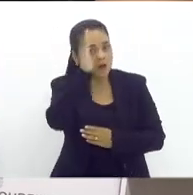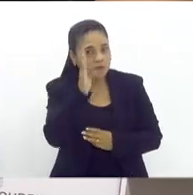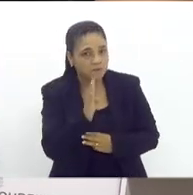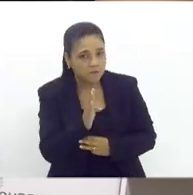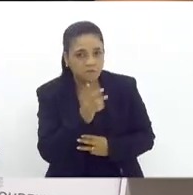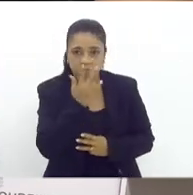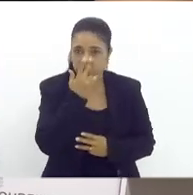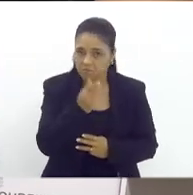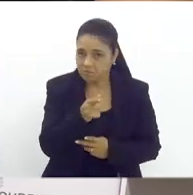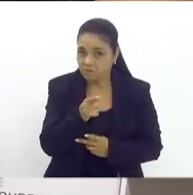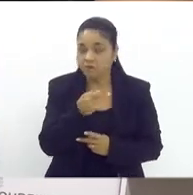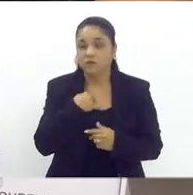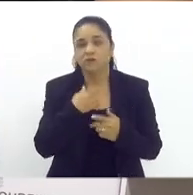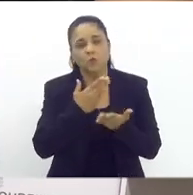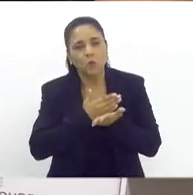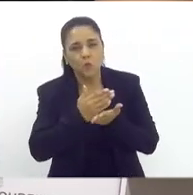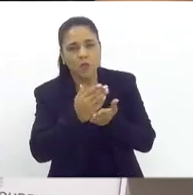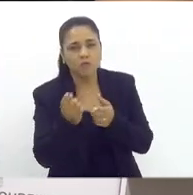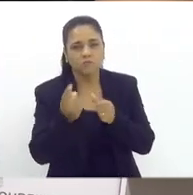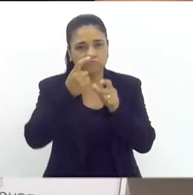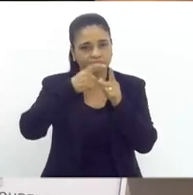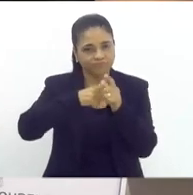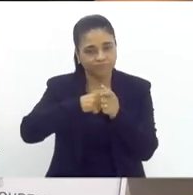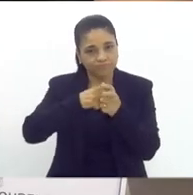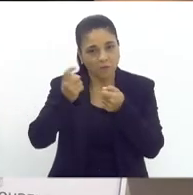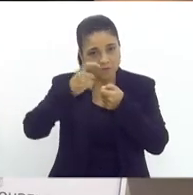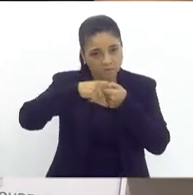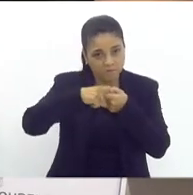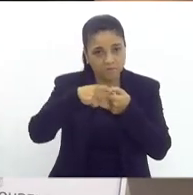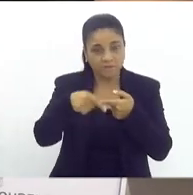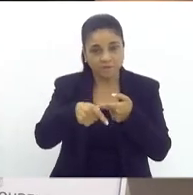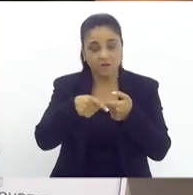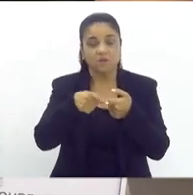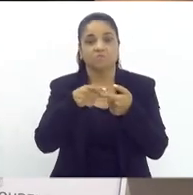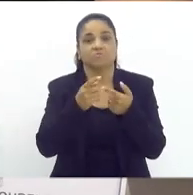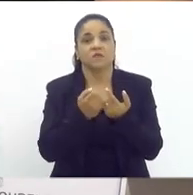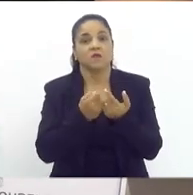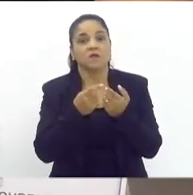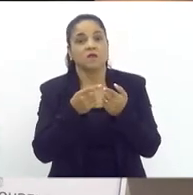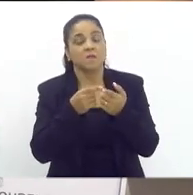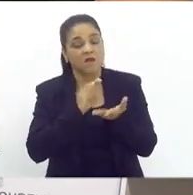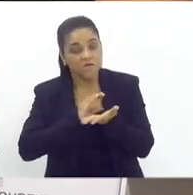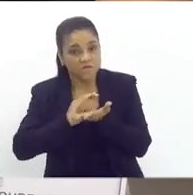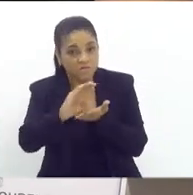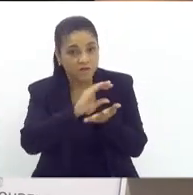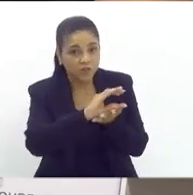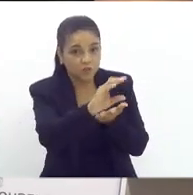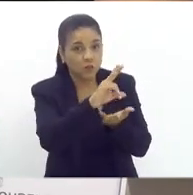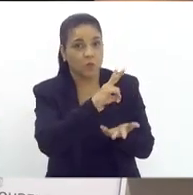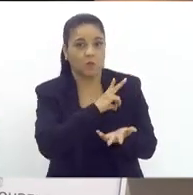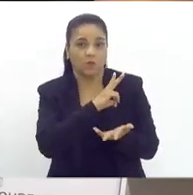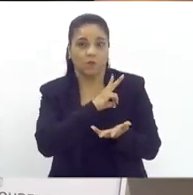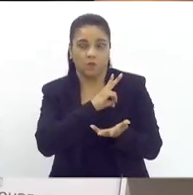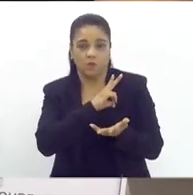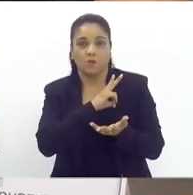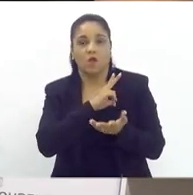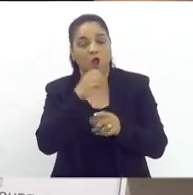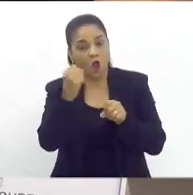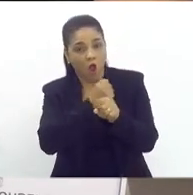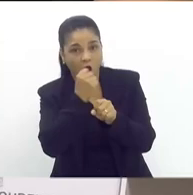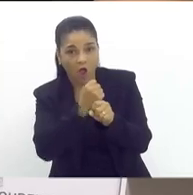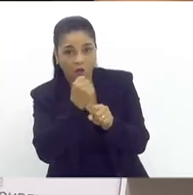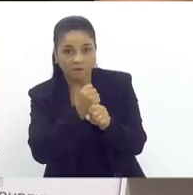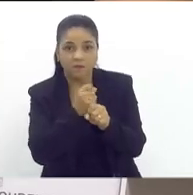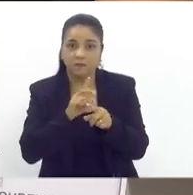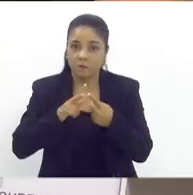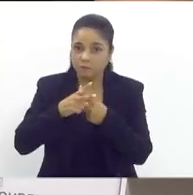foi lá no início do processo de concessão e nunca mais foi usado fazer a concessão para que o investidor privado faça a obra e depois faça